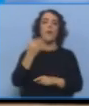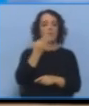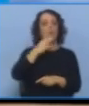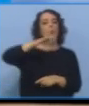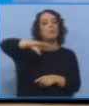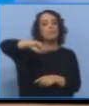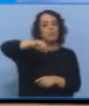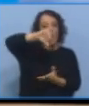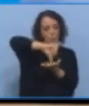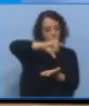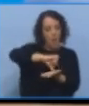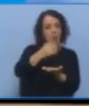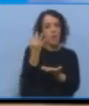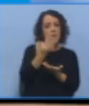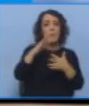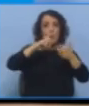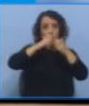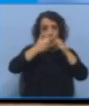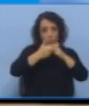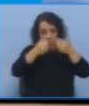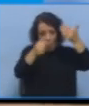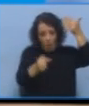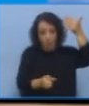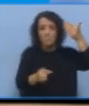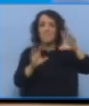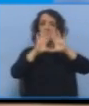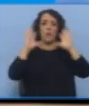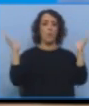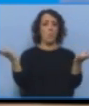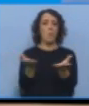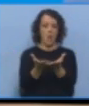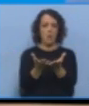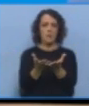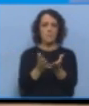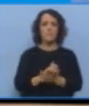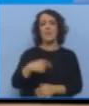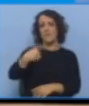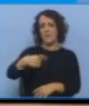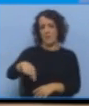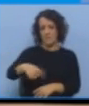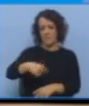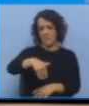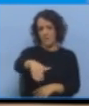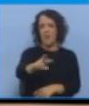qual temos que atender, mas são globais. E por isso nós vamos ter mais de 30 keynote speakers, portanto,